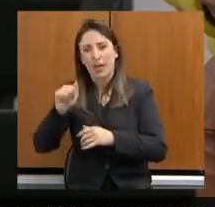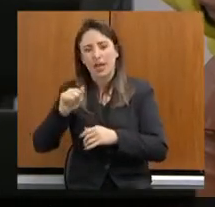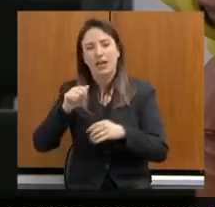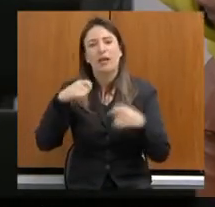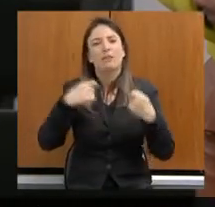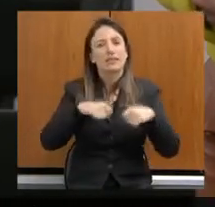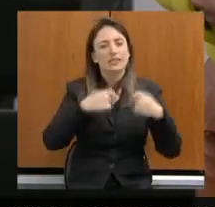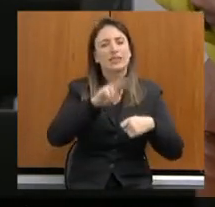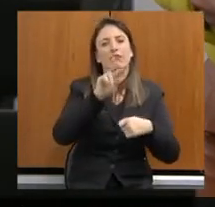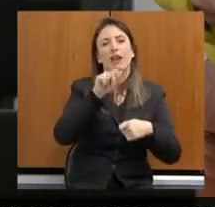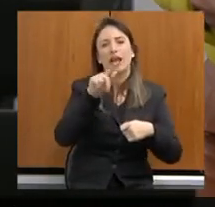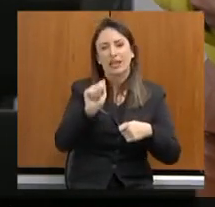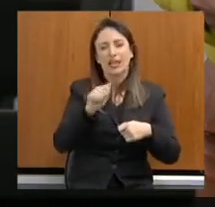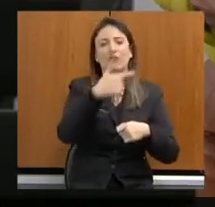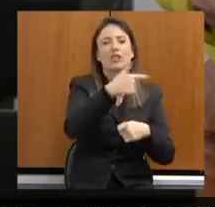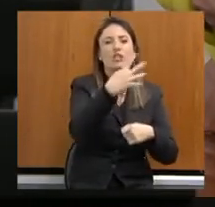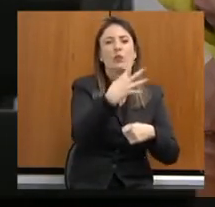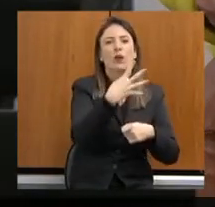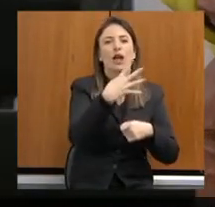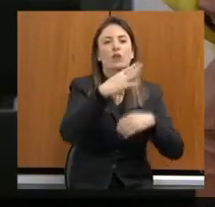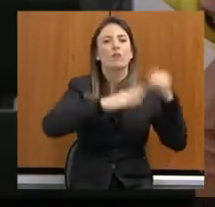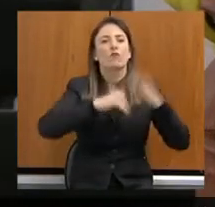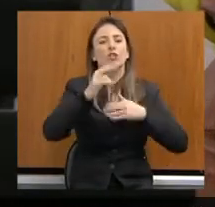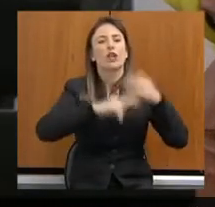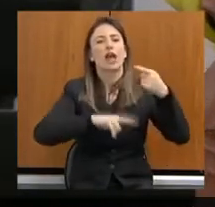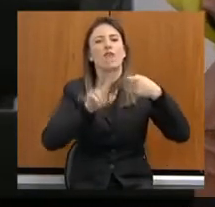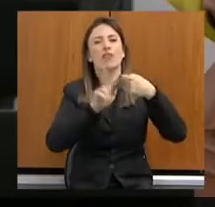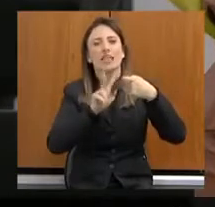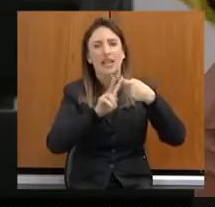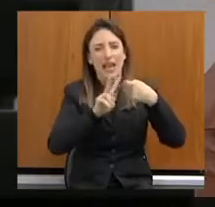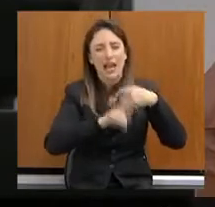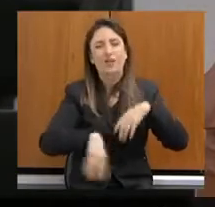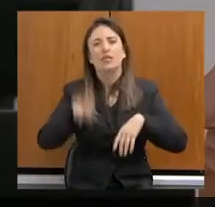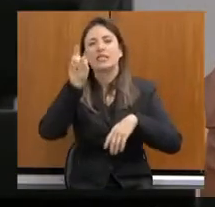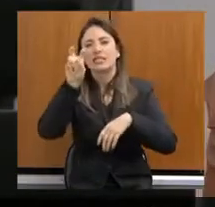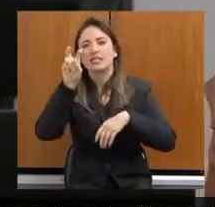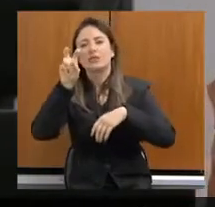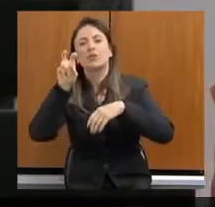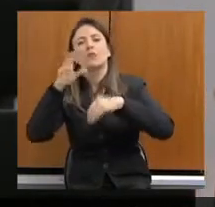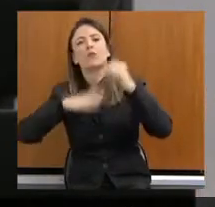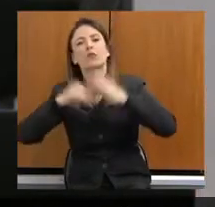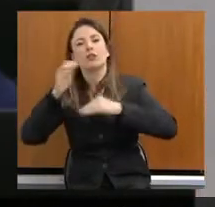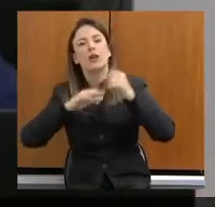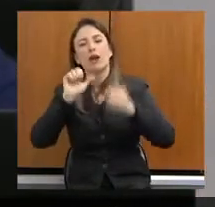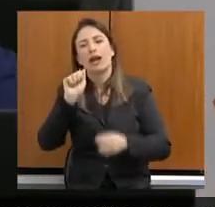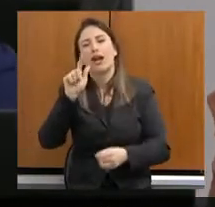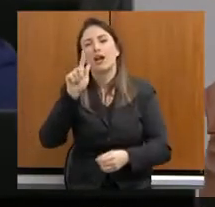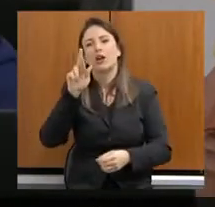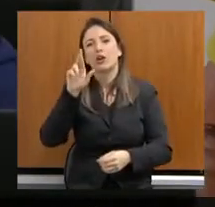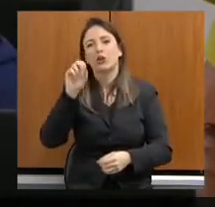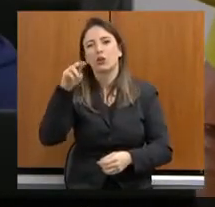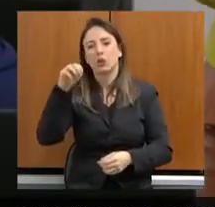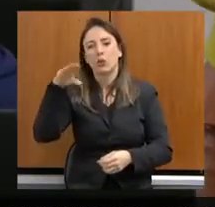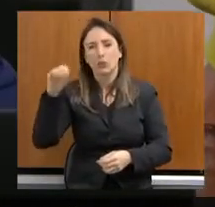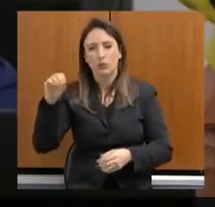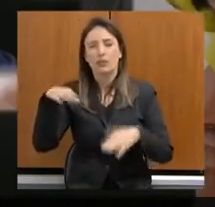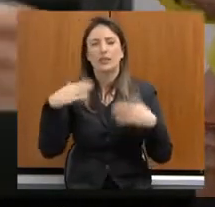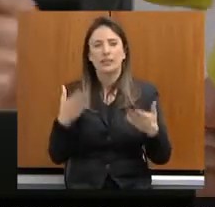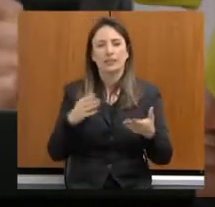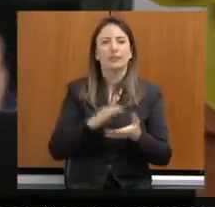24 veterinários e cinco agronass sala das comissões Deputado vice-presidente Coronel